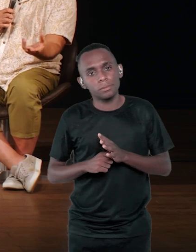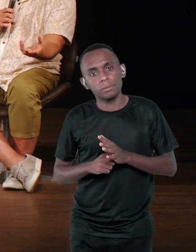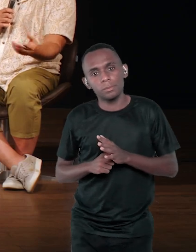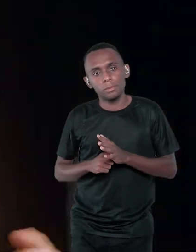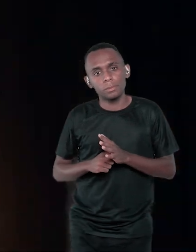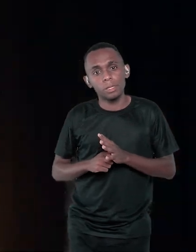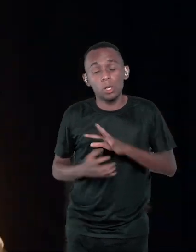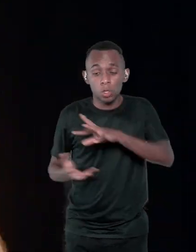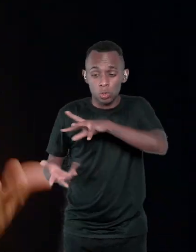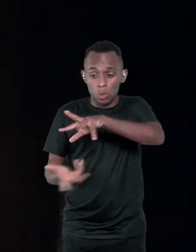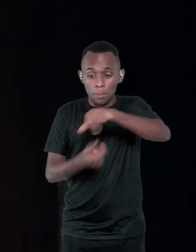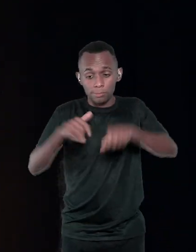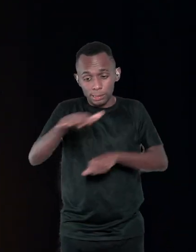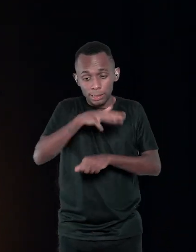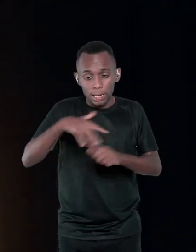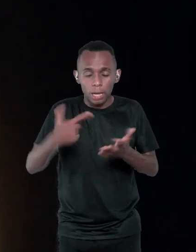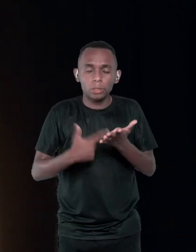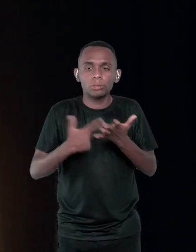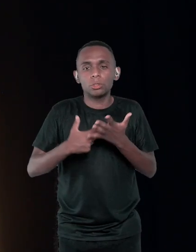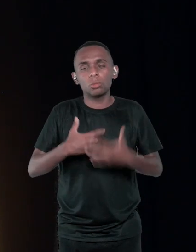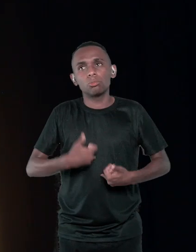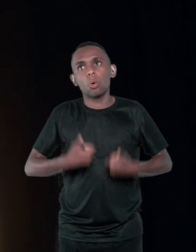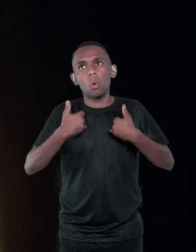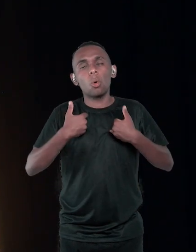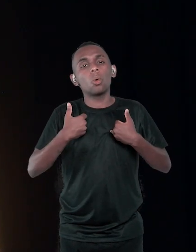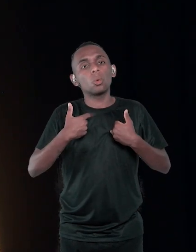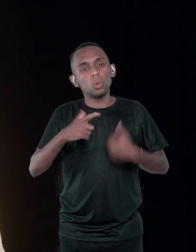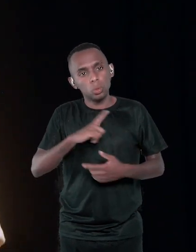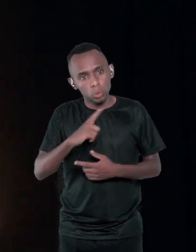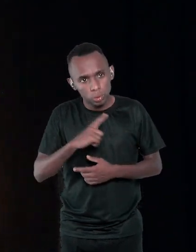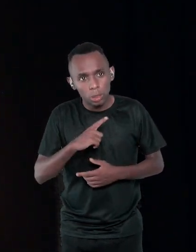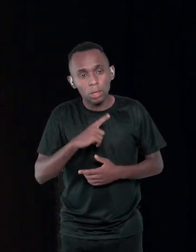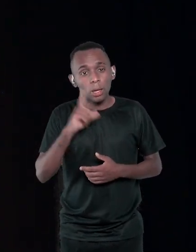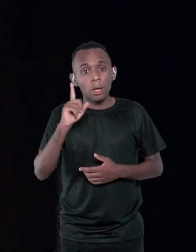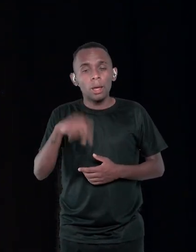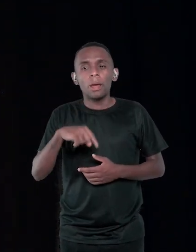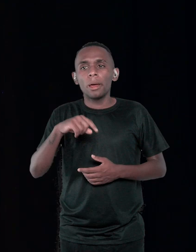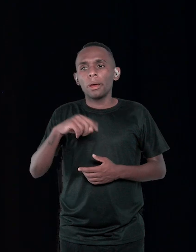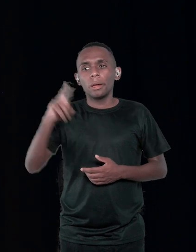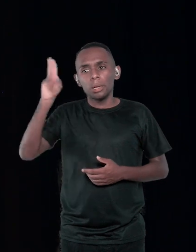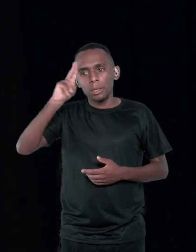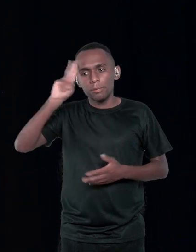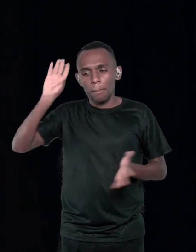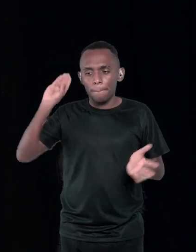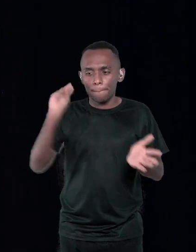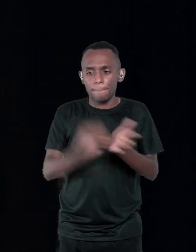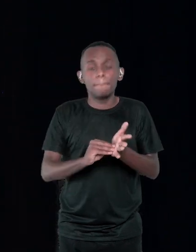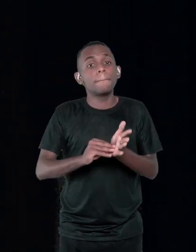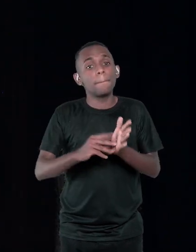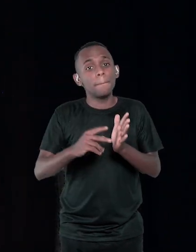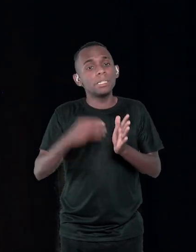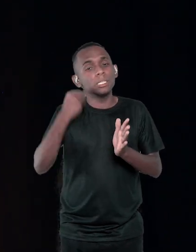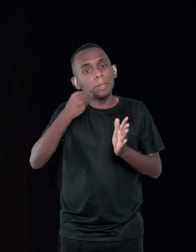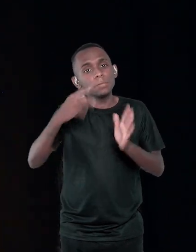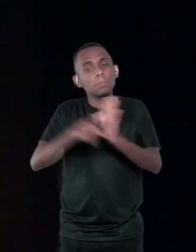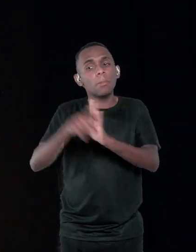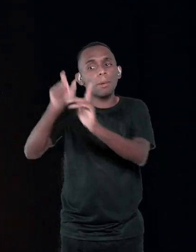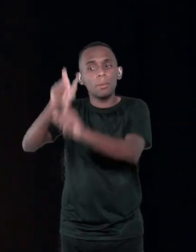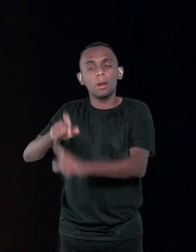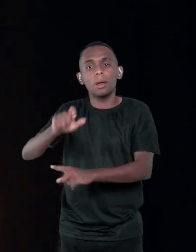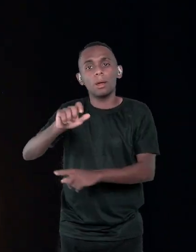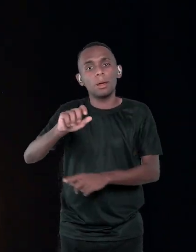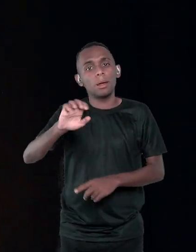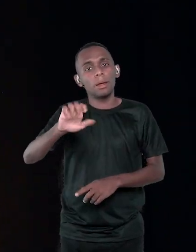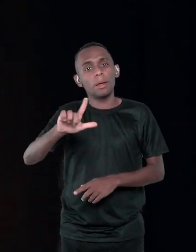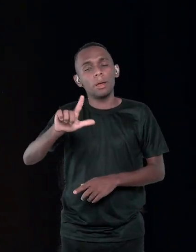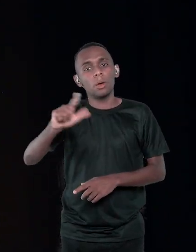no mundo da literatura, é o que eu tenho mais orgulho, que é a biografia que eu fiz da Elza Soares, que foi lançada em